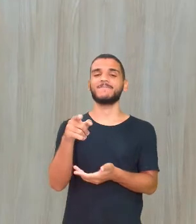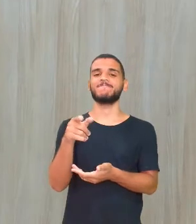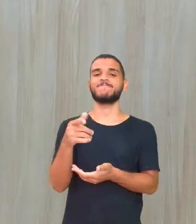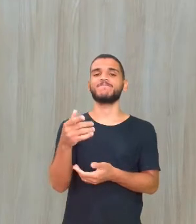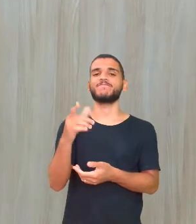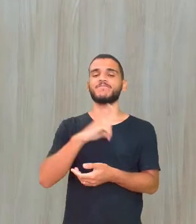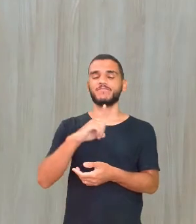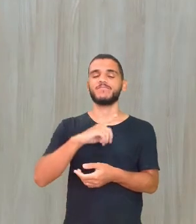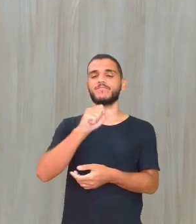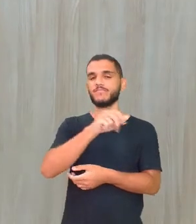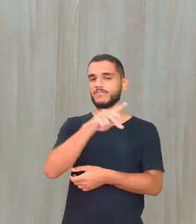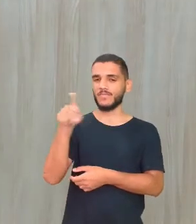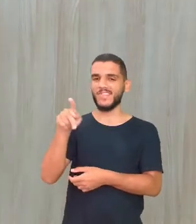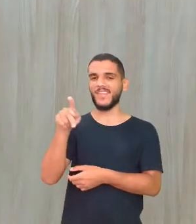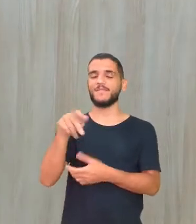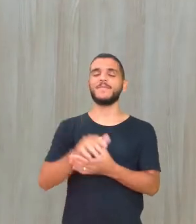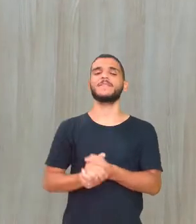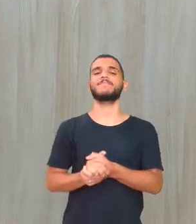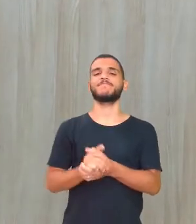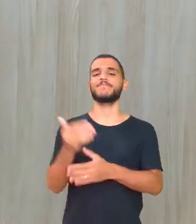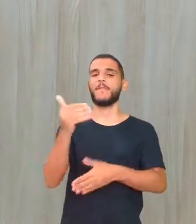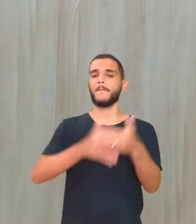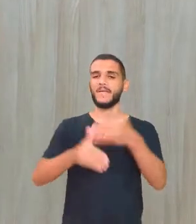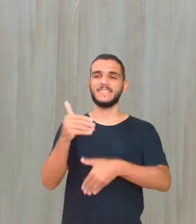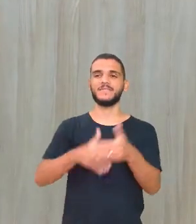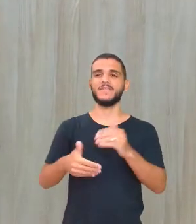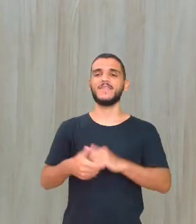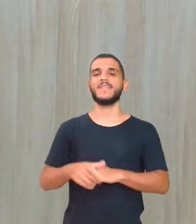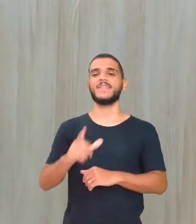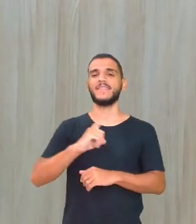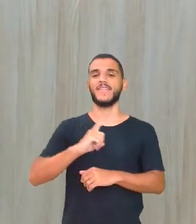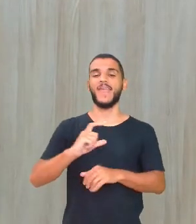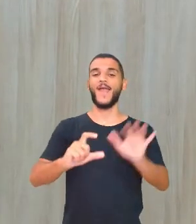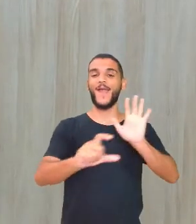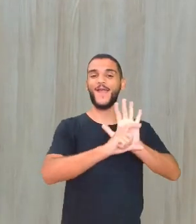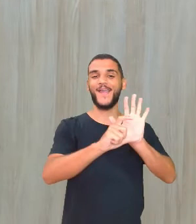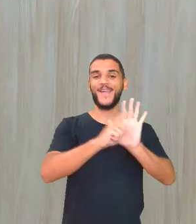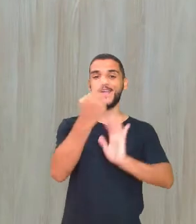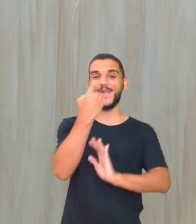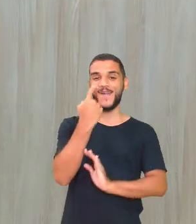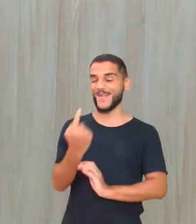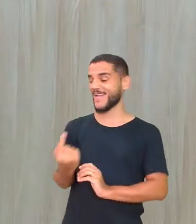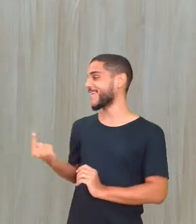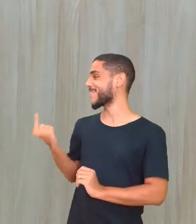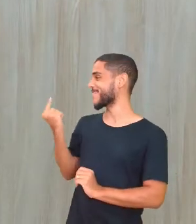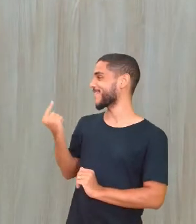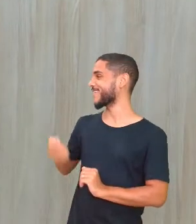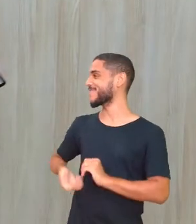no aplicativo. Bota o QR Code aqui para eles poderem